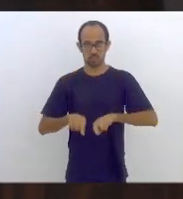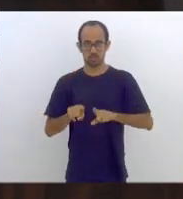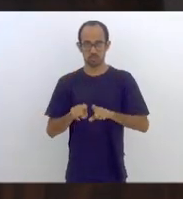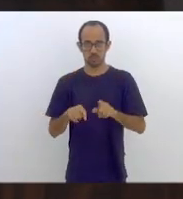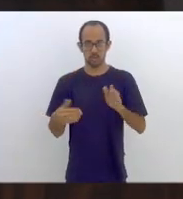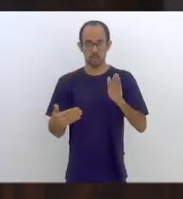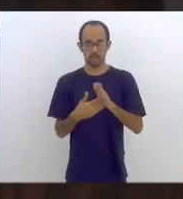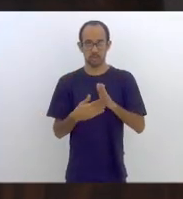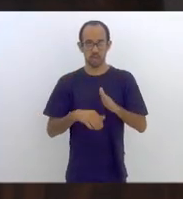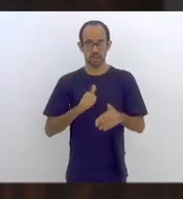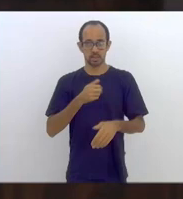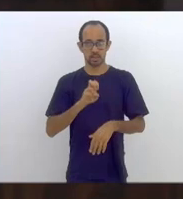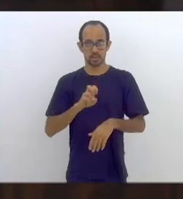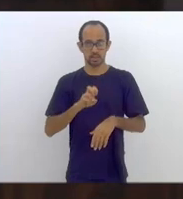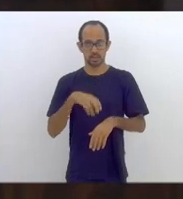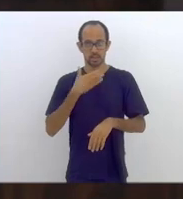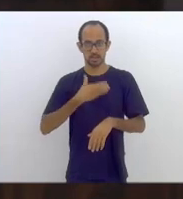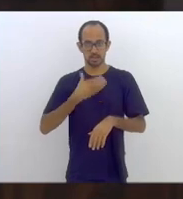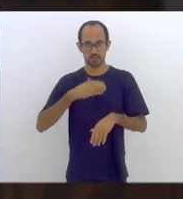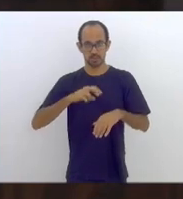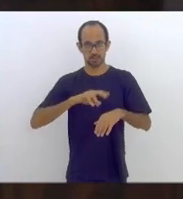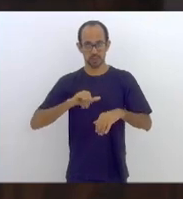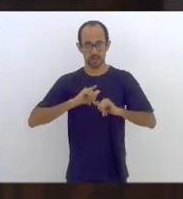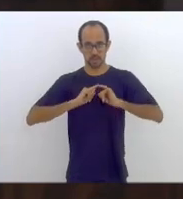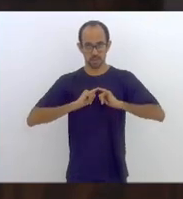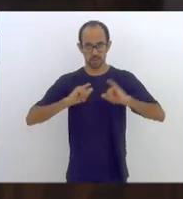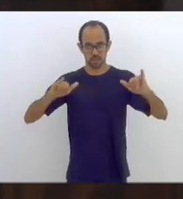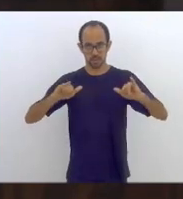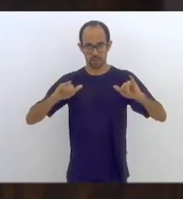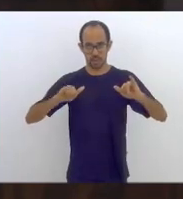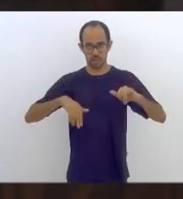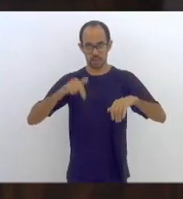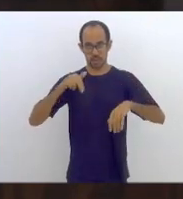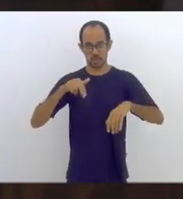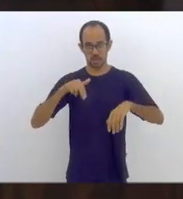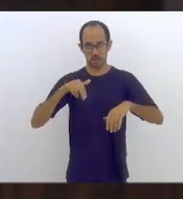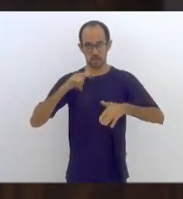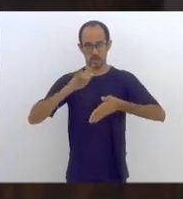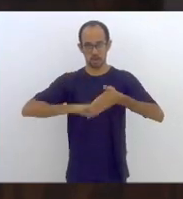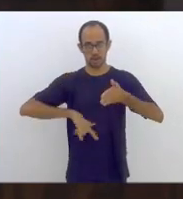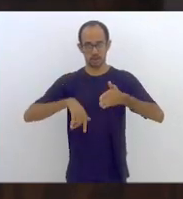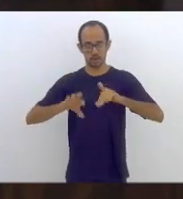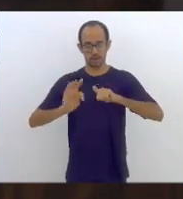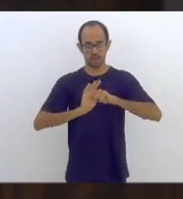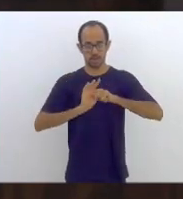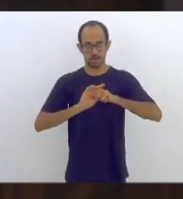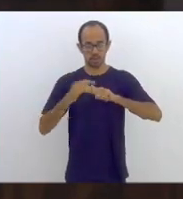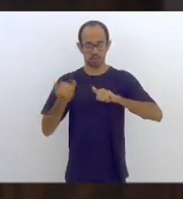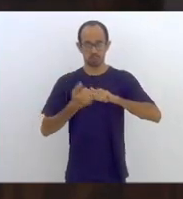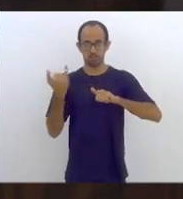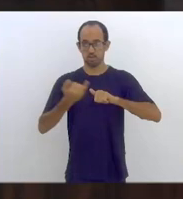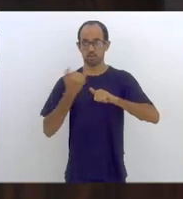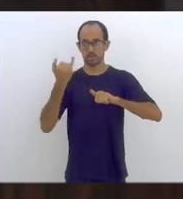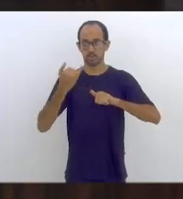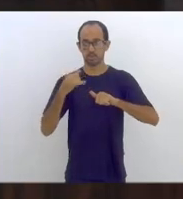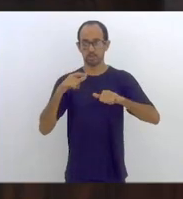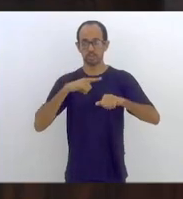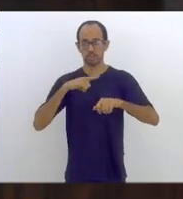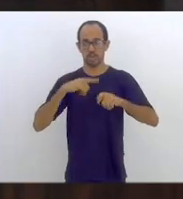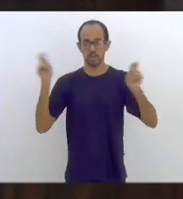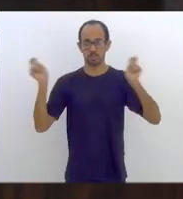até o dia 15 nós vamos fazer um lançamento dessa nota técnica muito muito importante que temos um